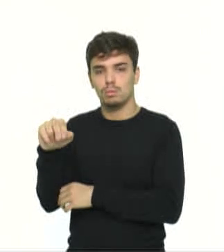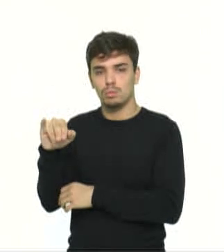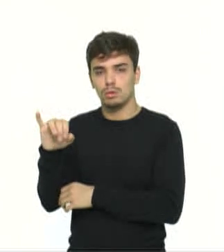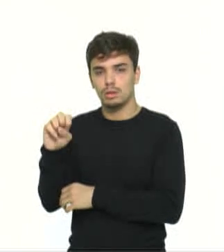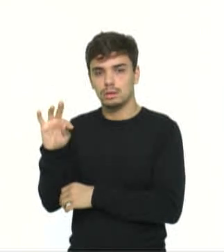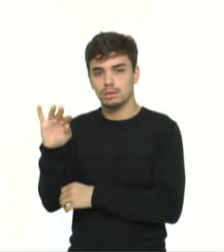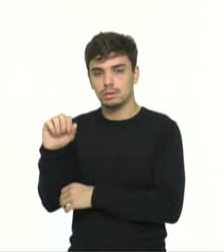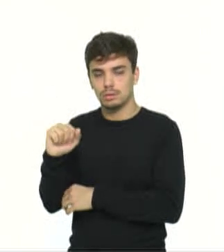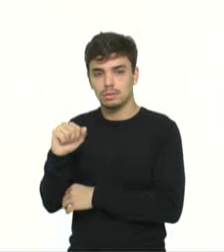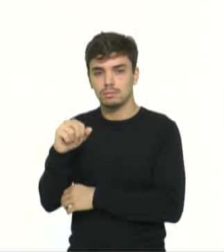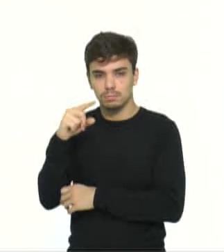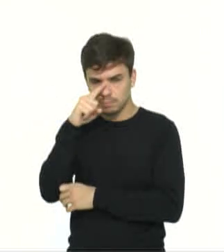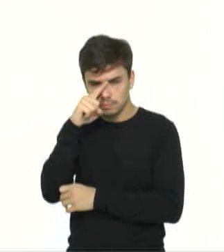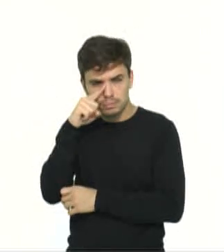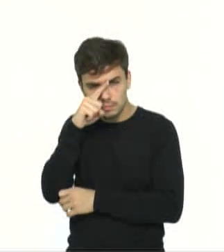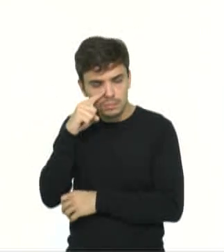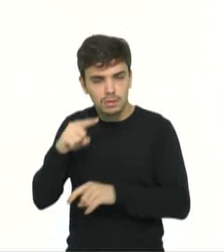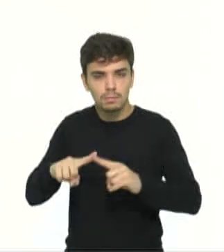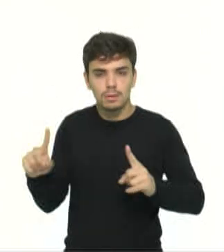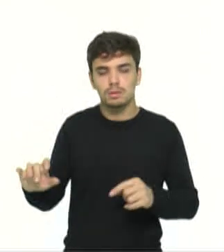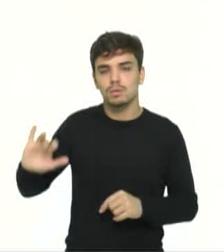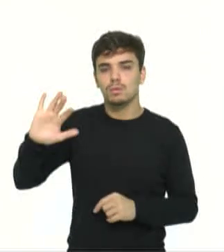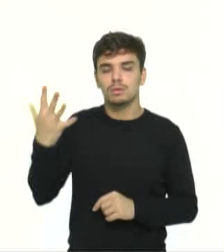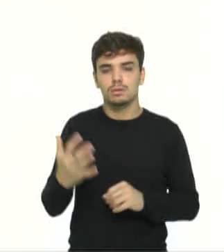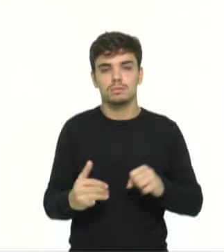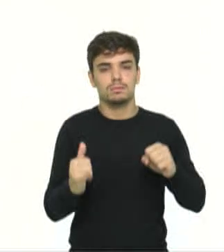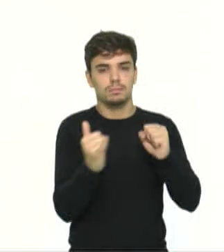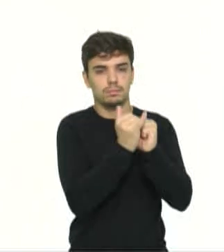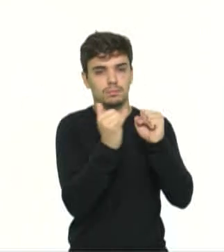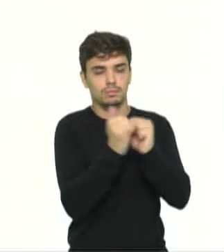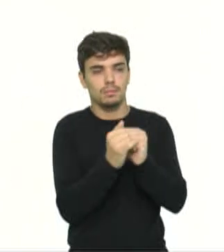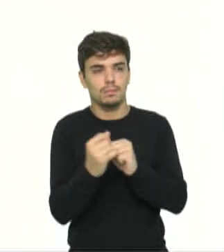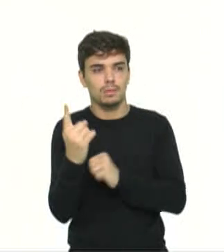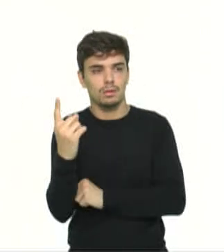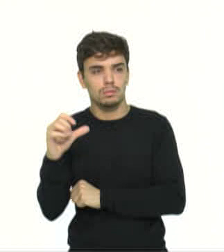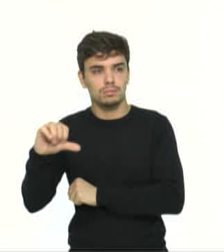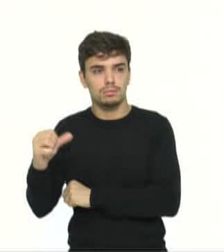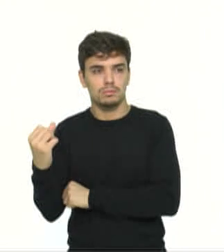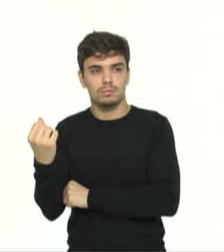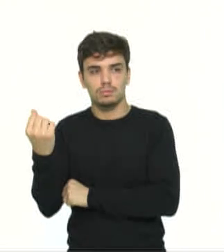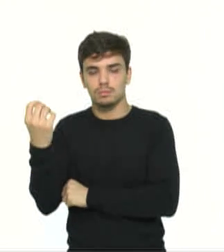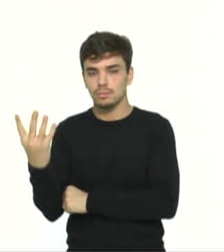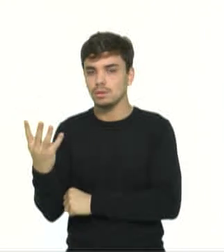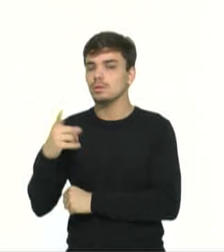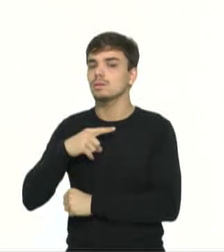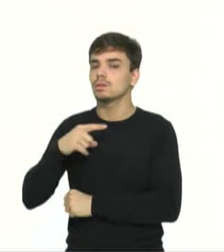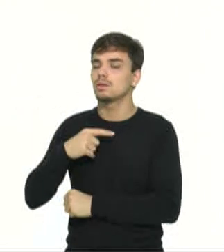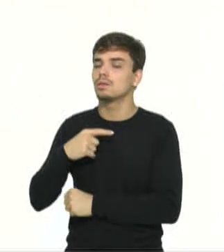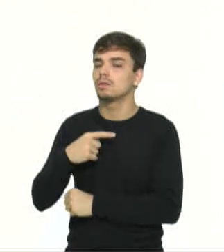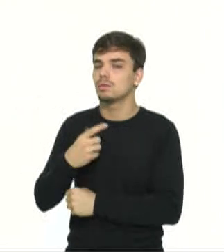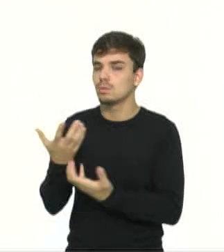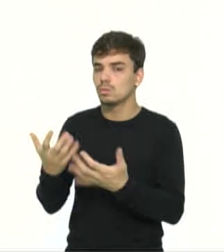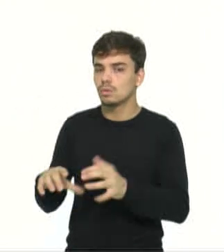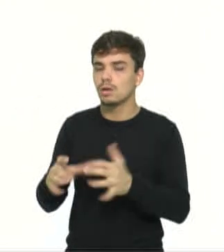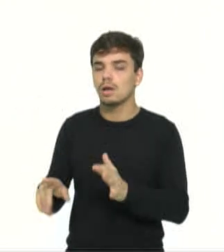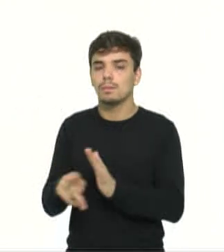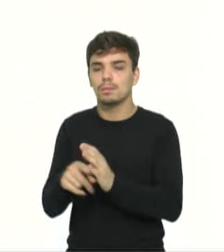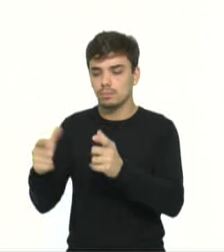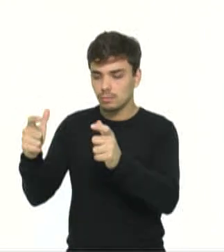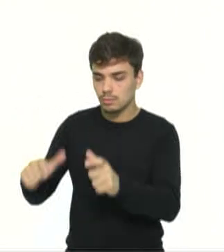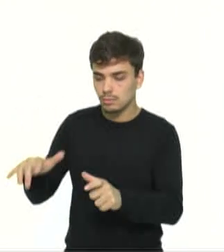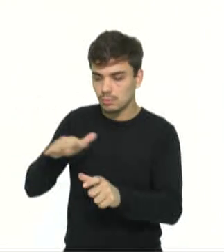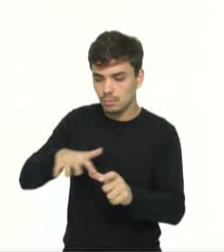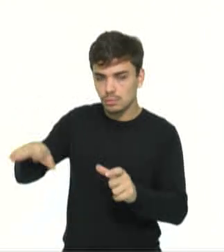O golpe aconteceu em 1954, quando então o presidente Arbenz considerou desapropriar áreas improdutivas da